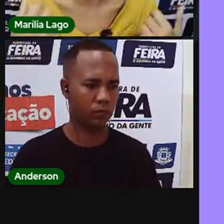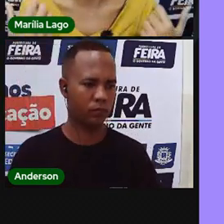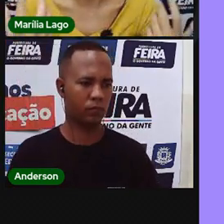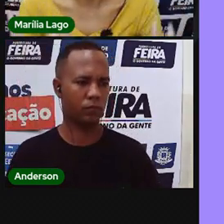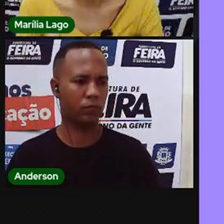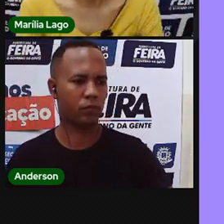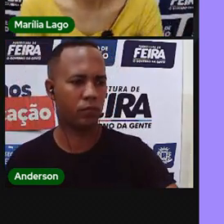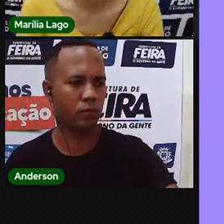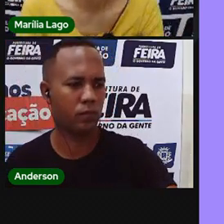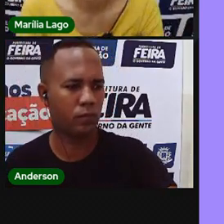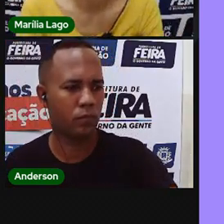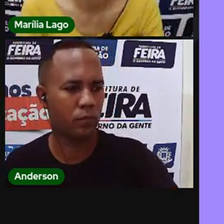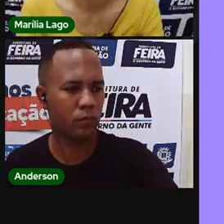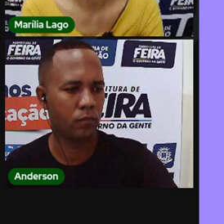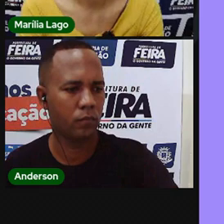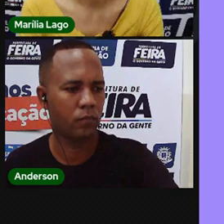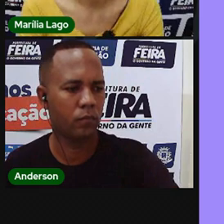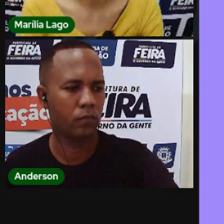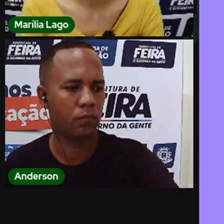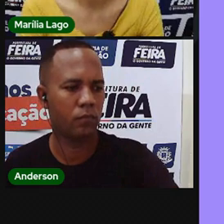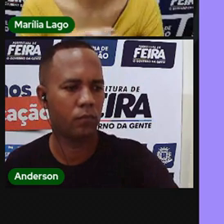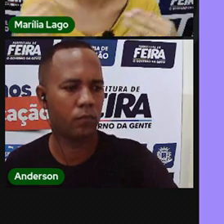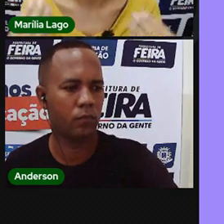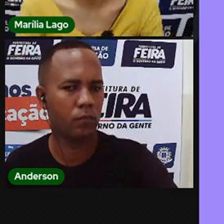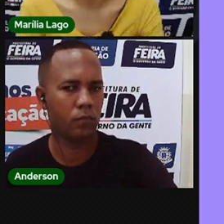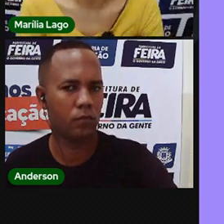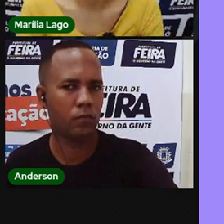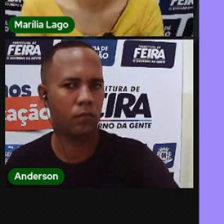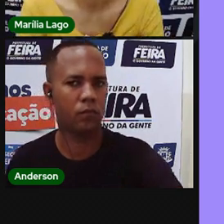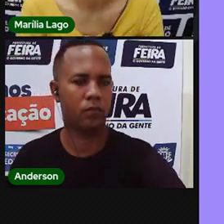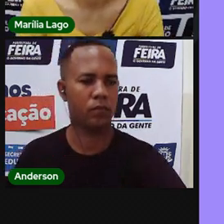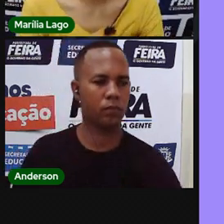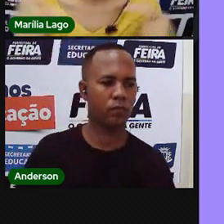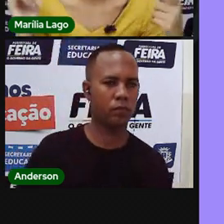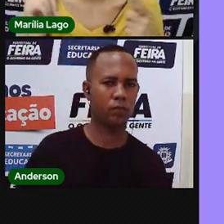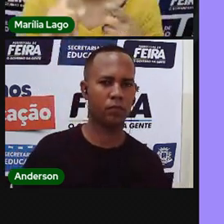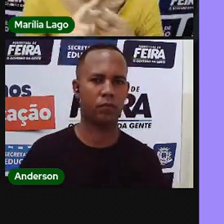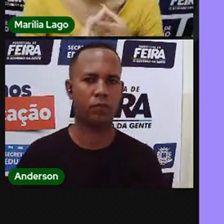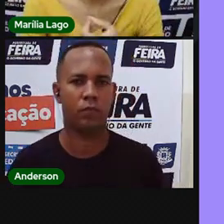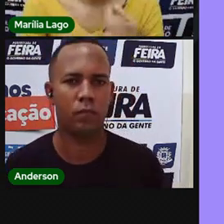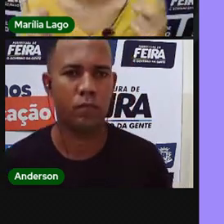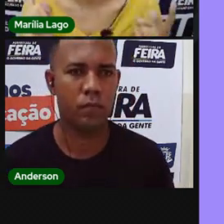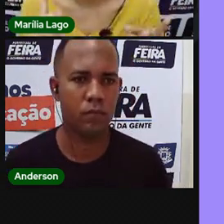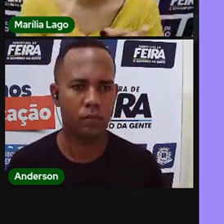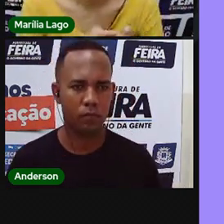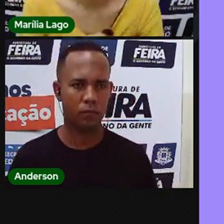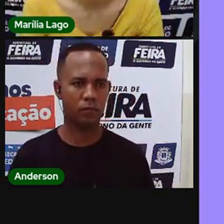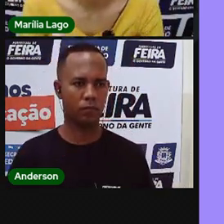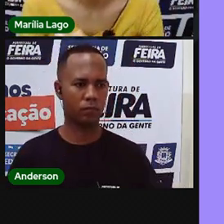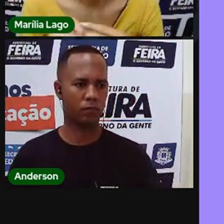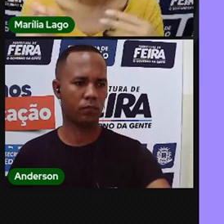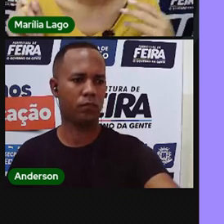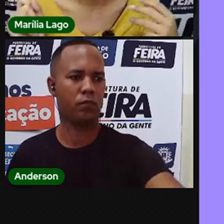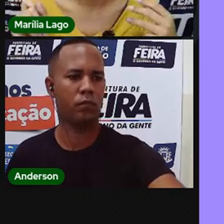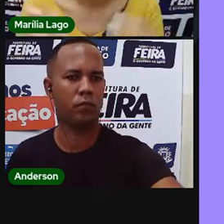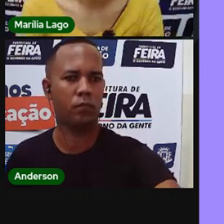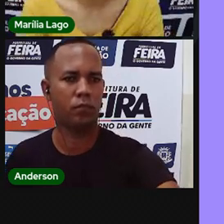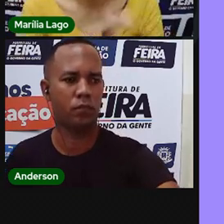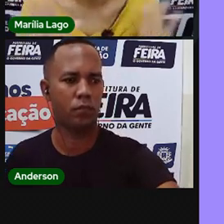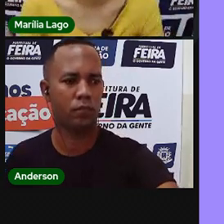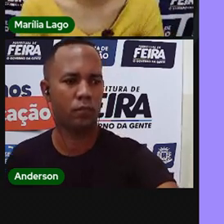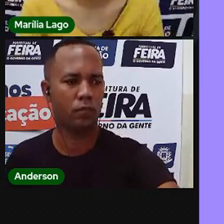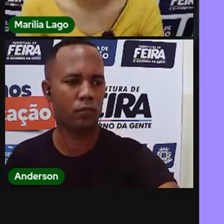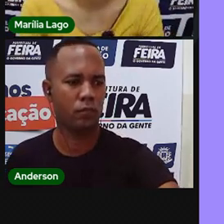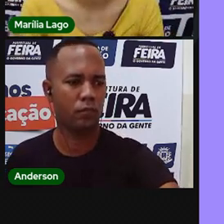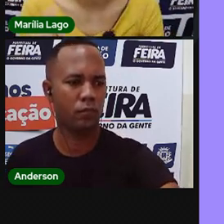temos protagonistas aqui, né? E desenvolvendo suas potencialidades, seja para dançar, seja para cantar, seja